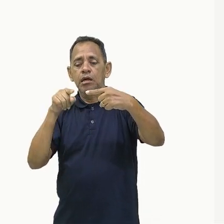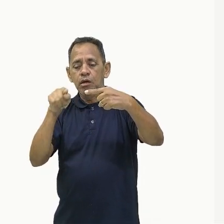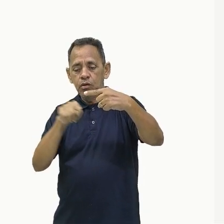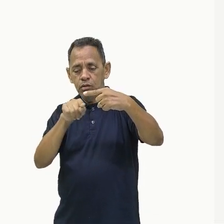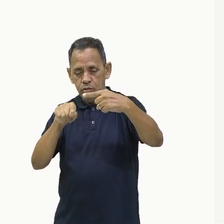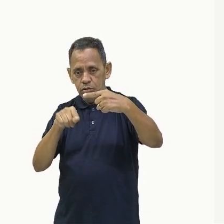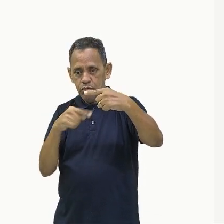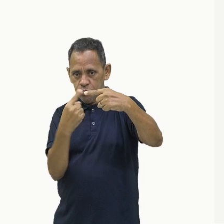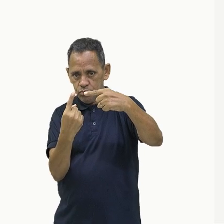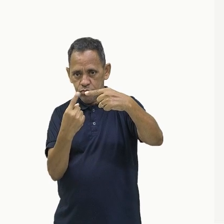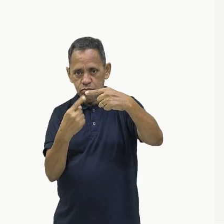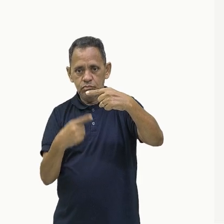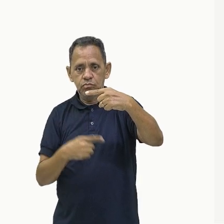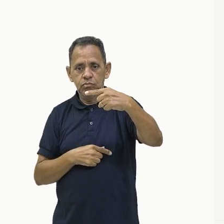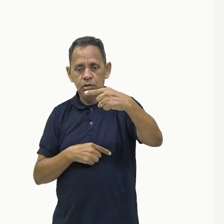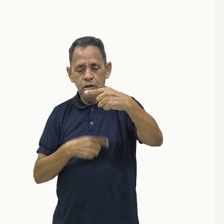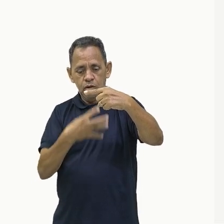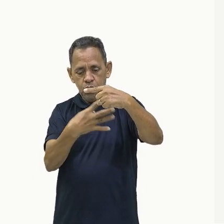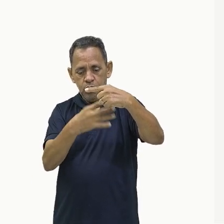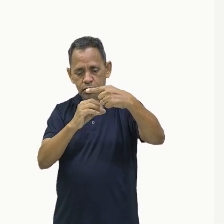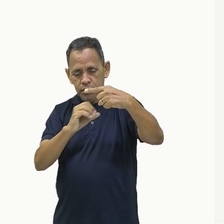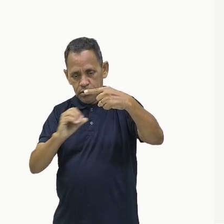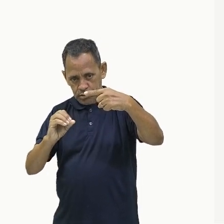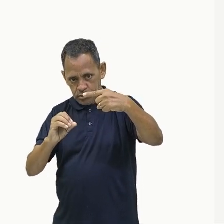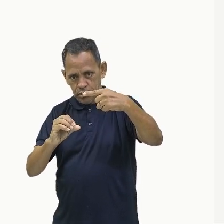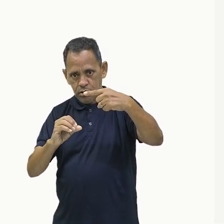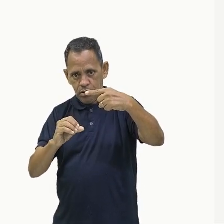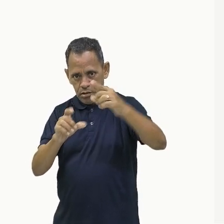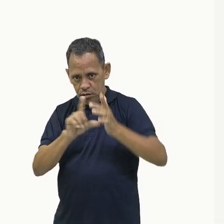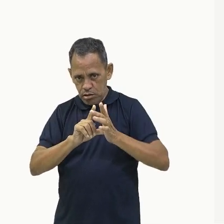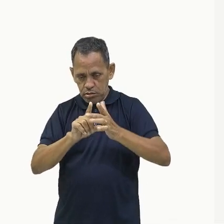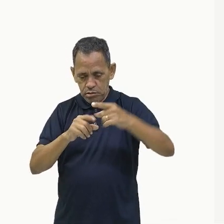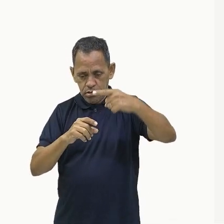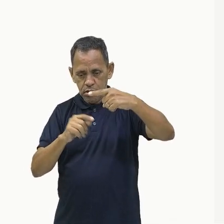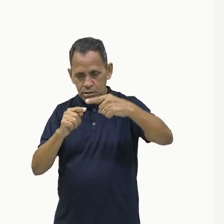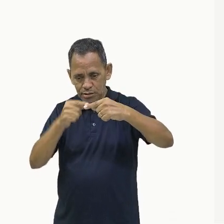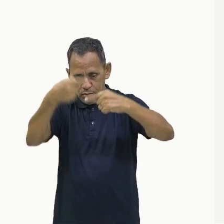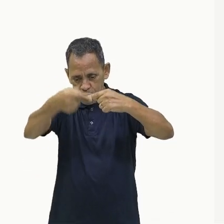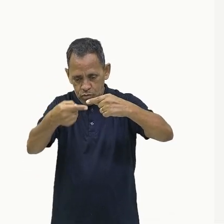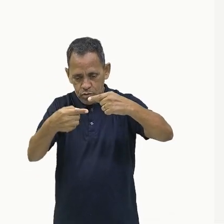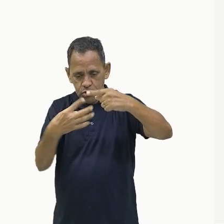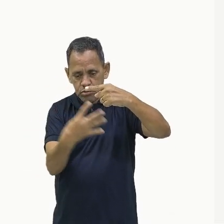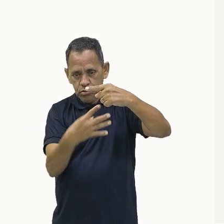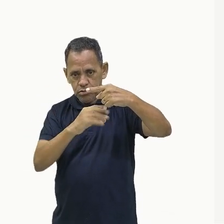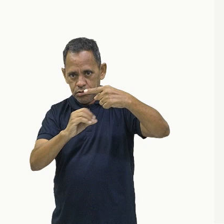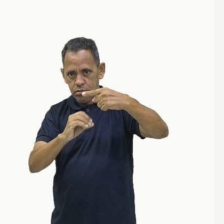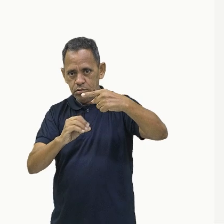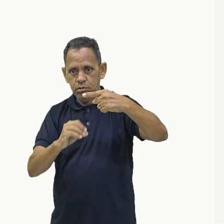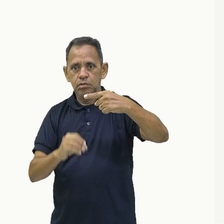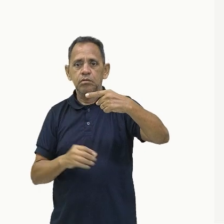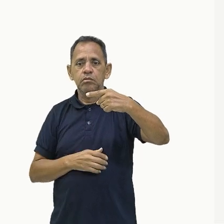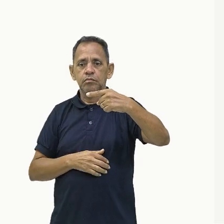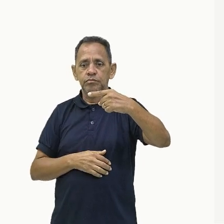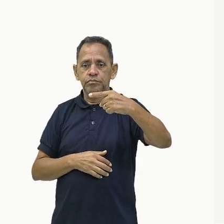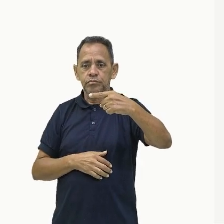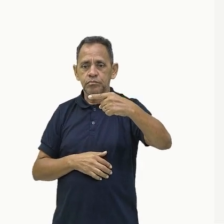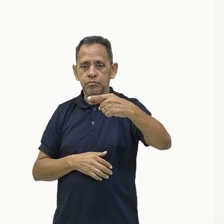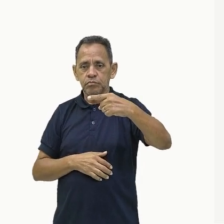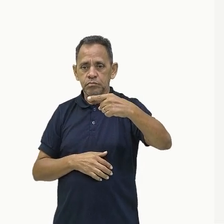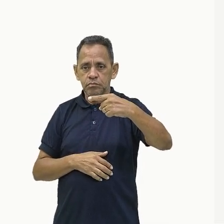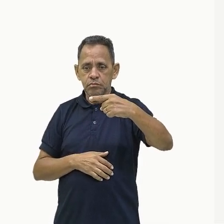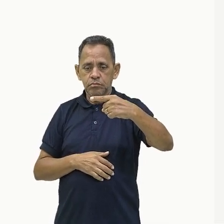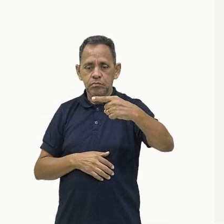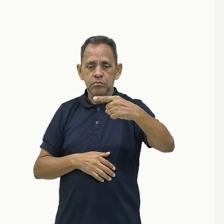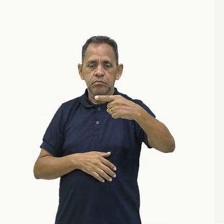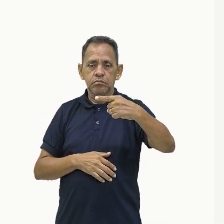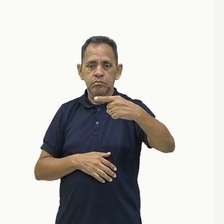Quando você cortar um zero em cima, você só vai cortar um zero embaixo também. Então, nesse caso, a simplificação ela vai resultar em